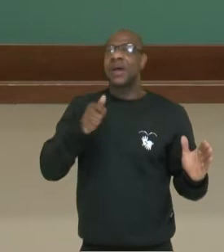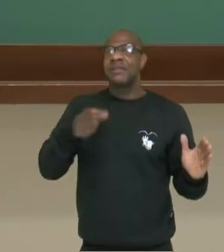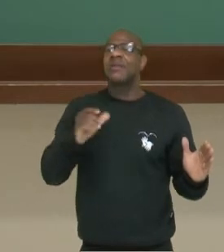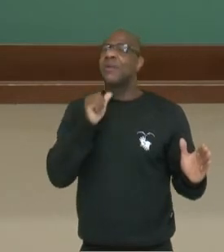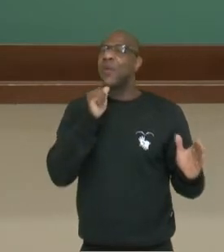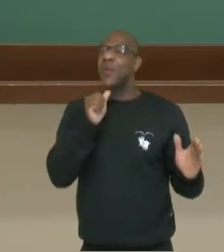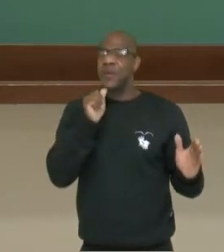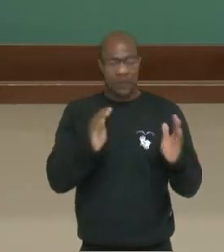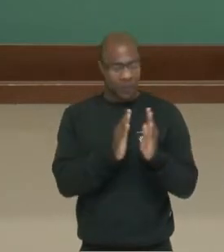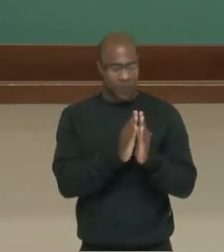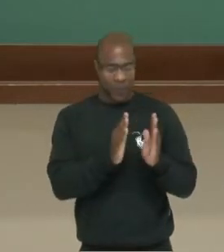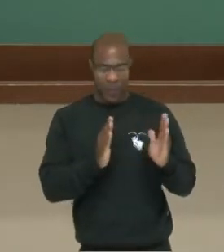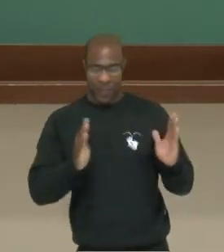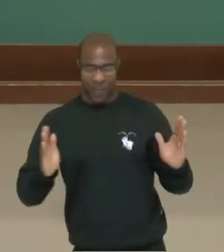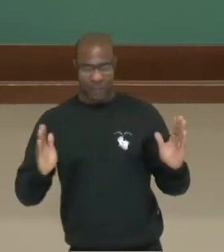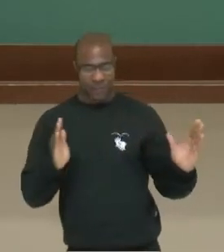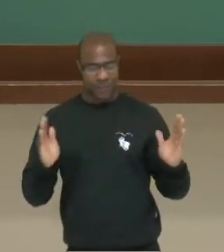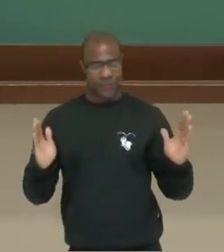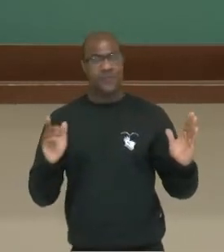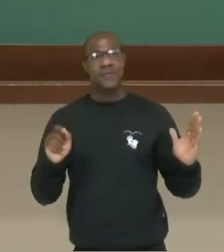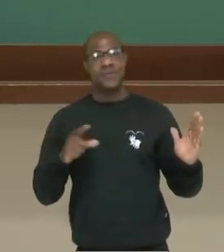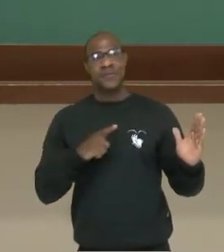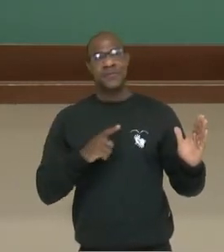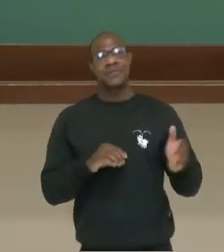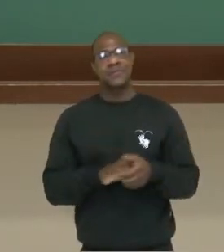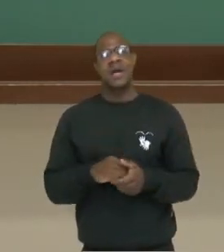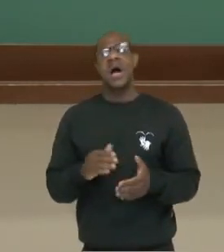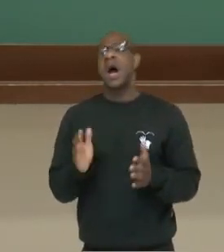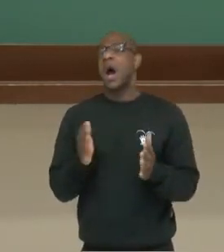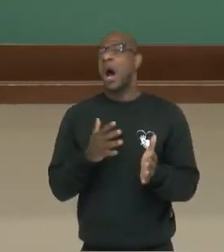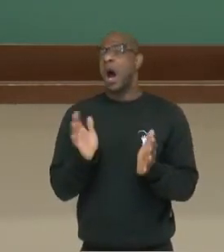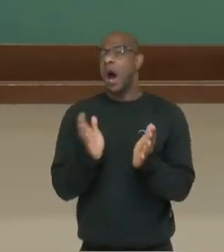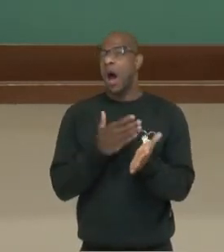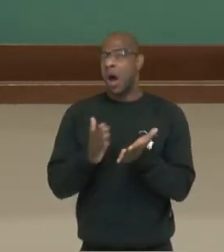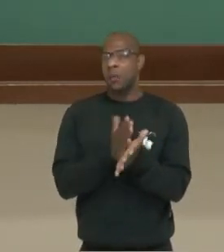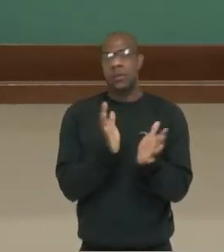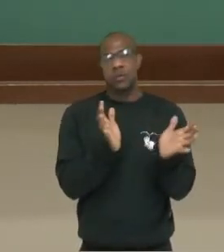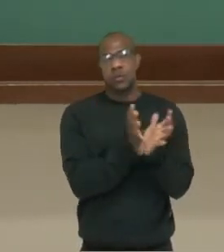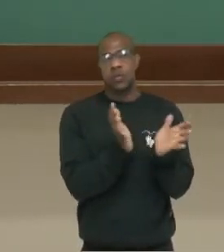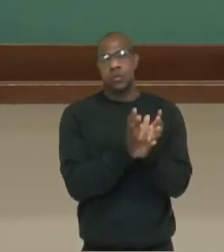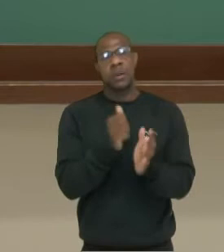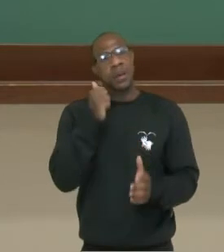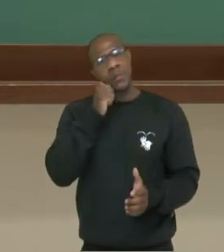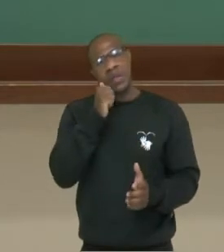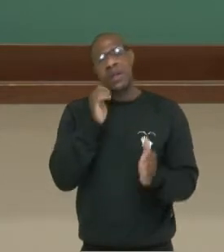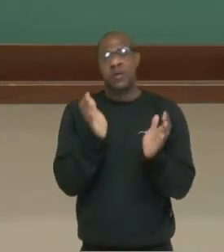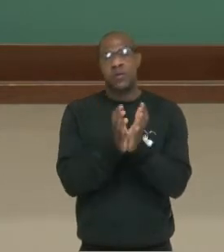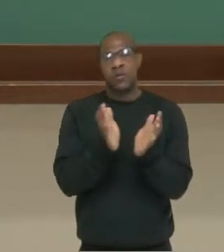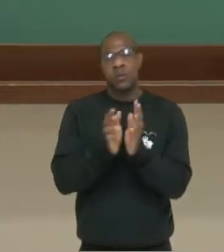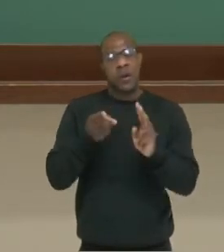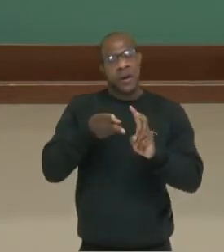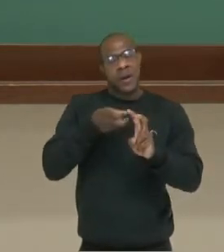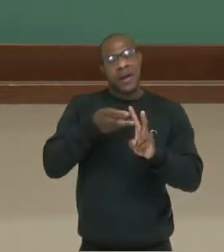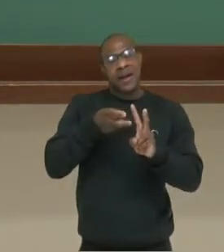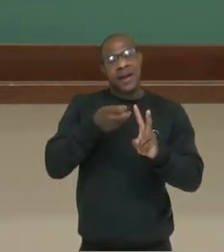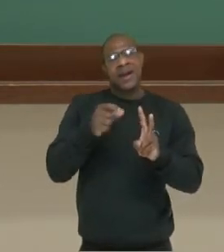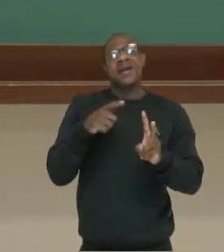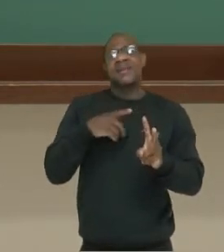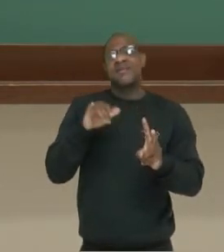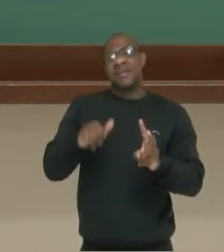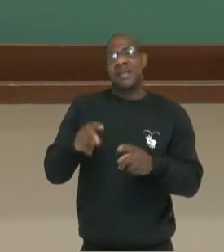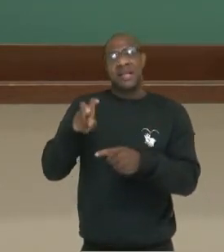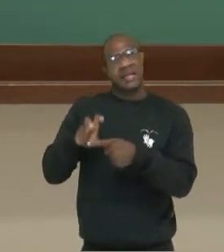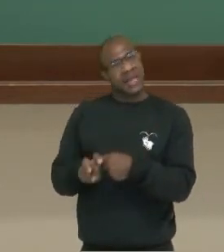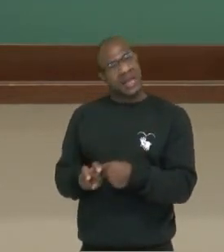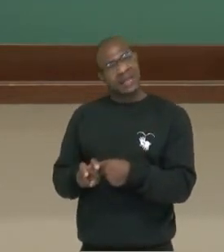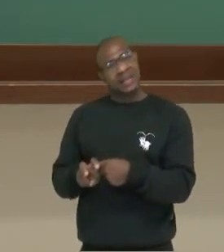ficavam separadas. Algumas tribos, as mulheres, algumas tribos indígenas ou africanas, elas ficavam